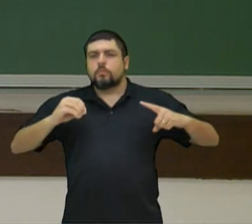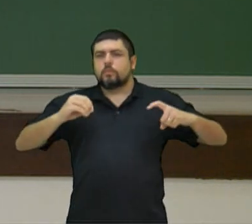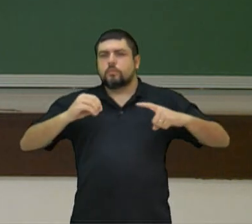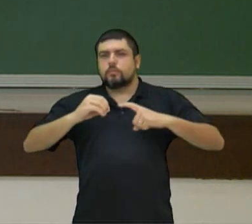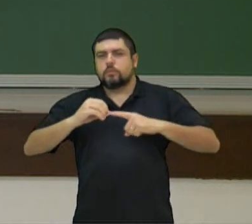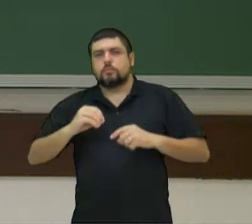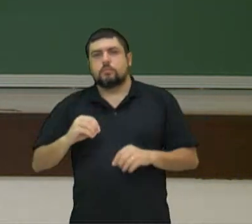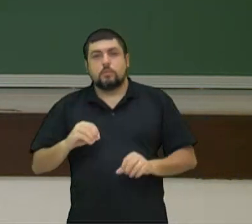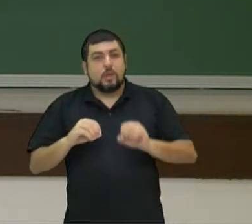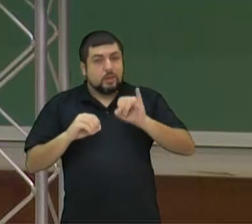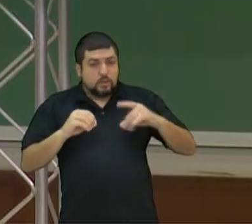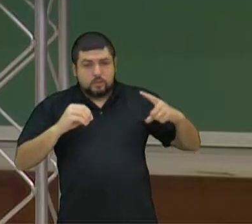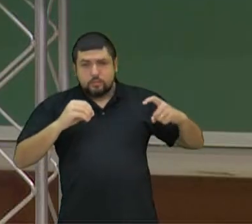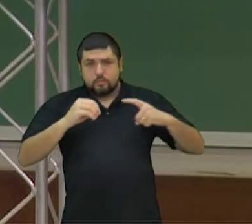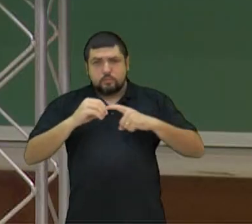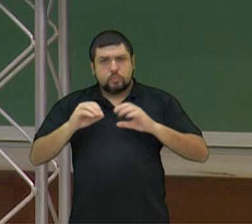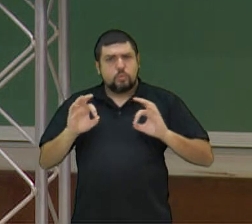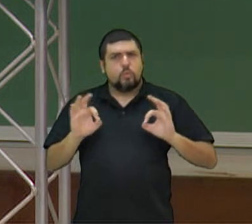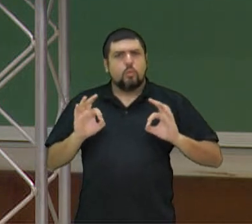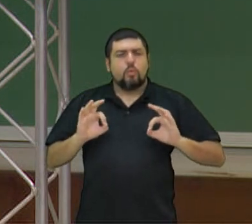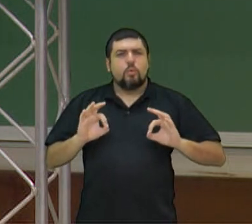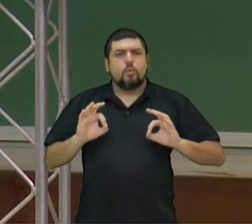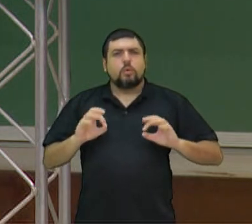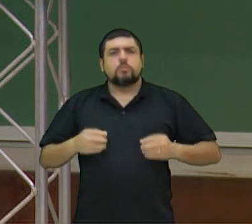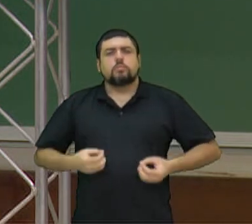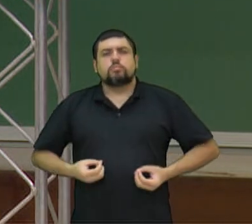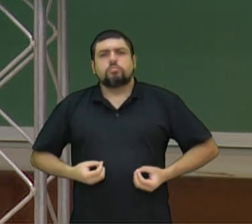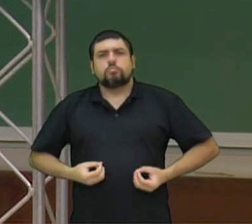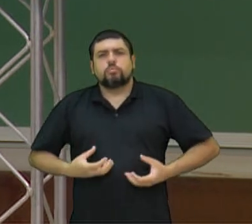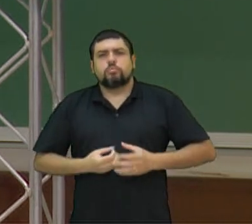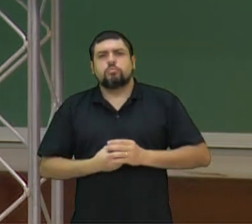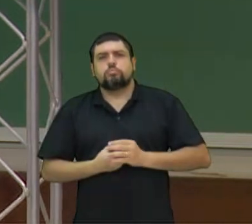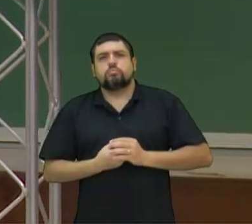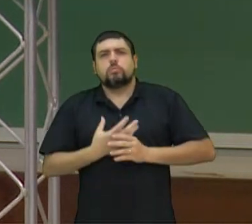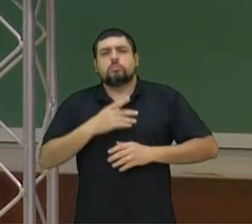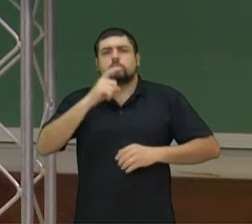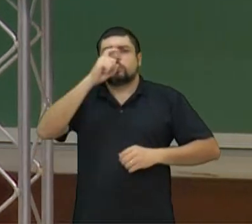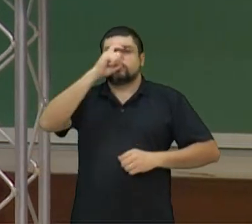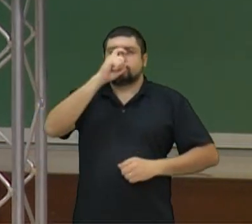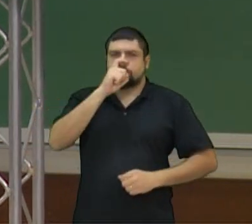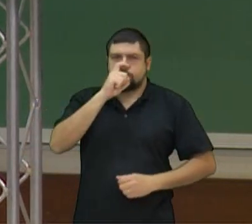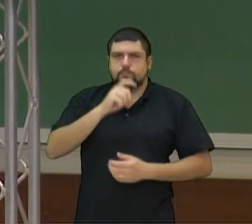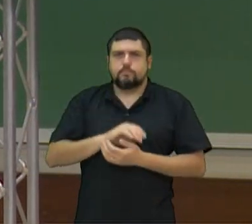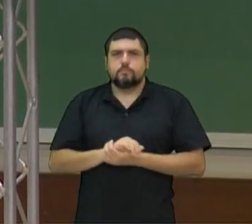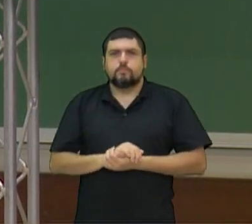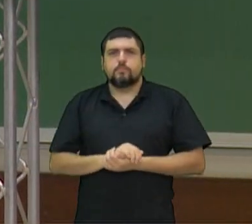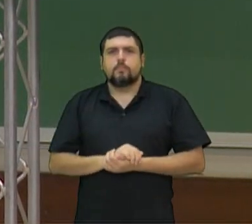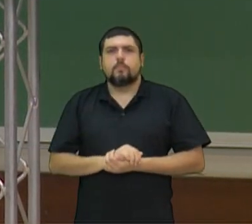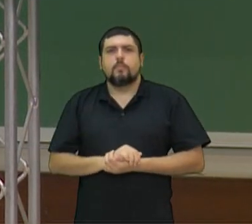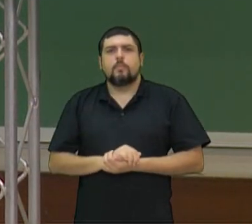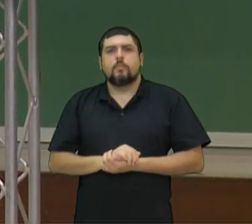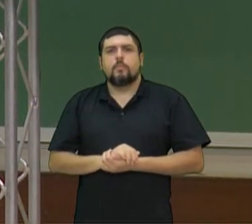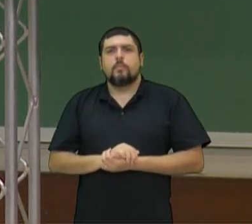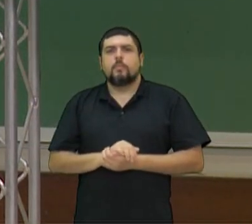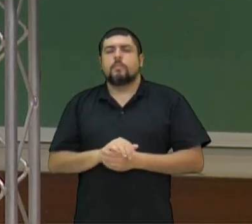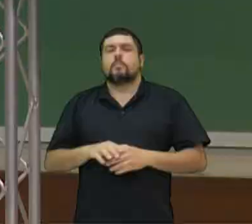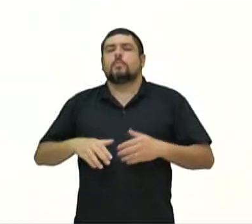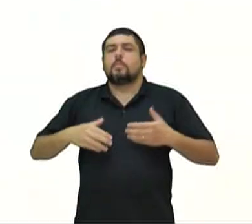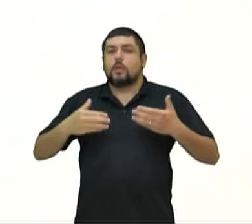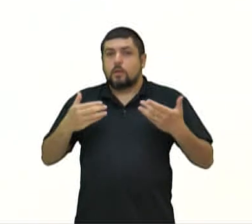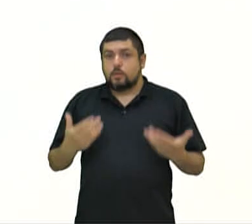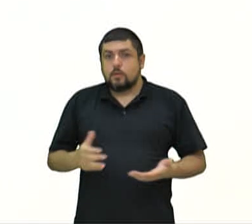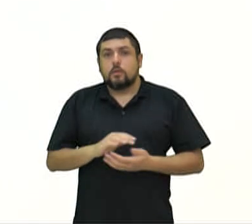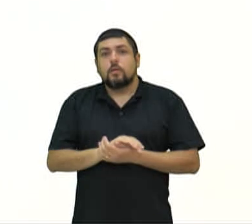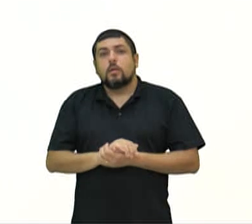haja fecundação após alguns dias, ocorrerá o que a gente conhece como menstruação. Muito bem. Então, nesse caso, levando